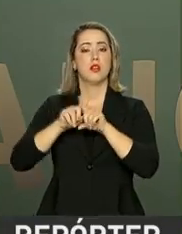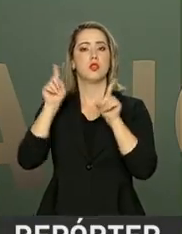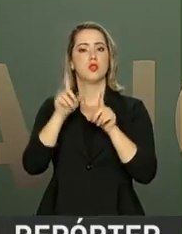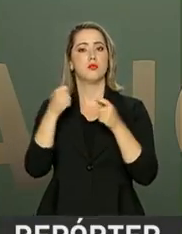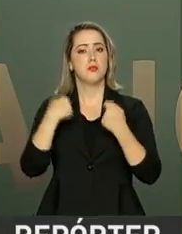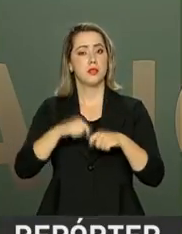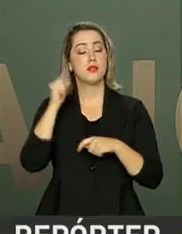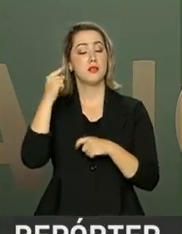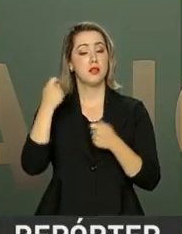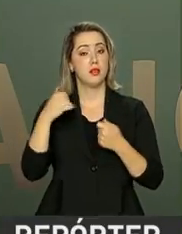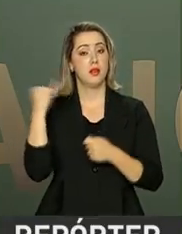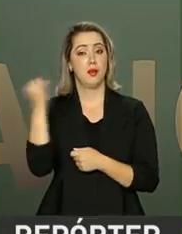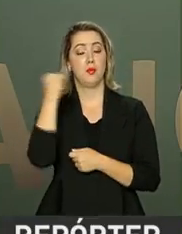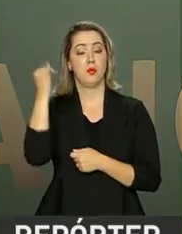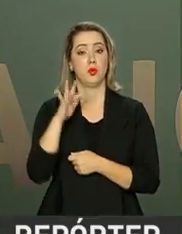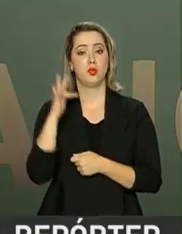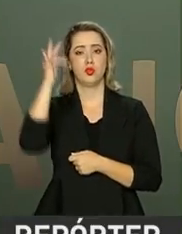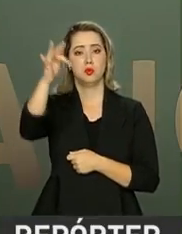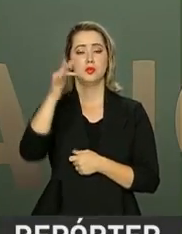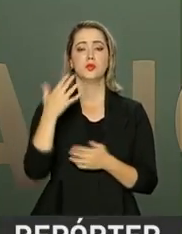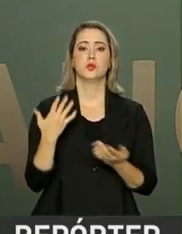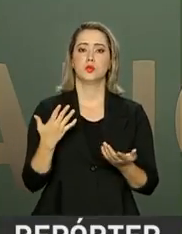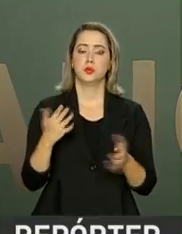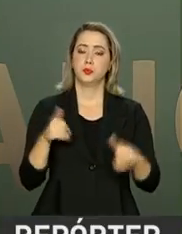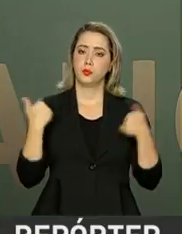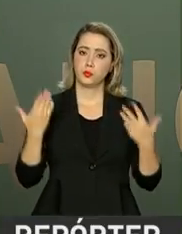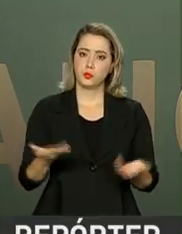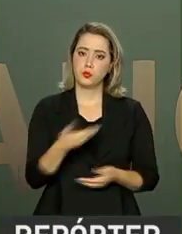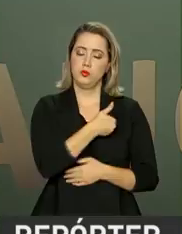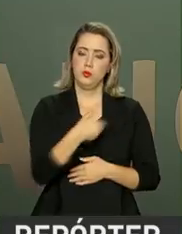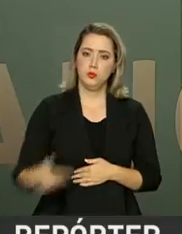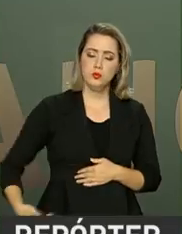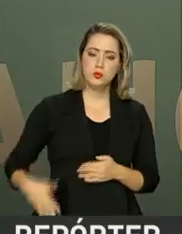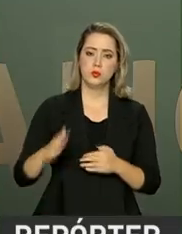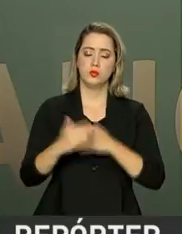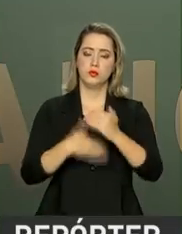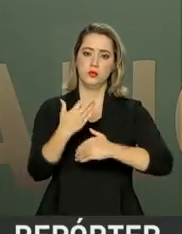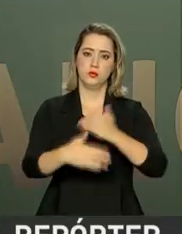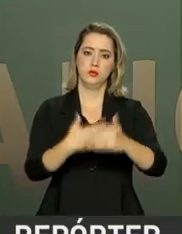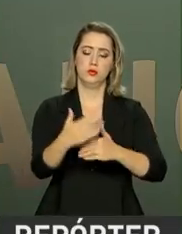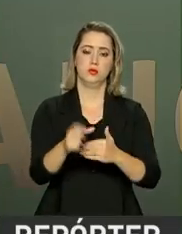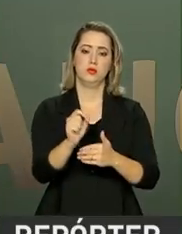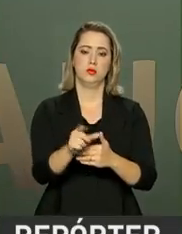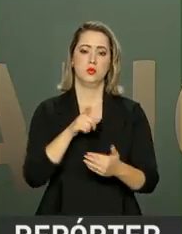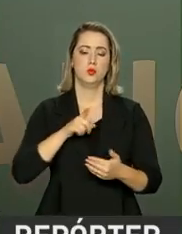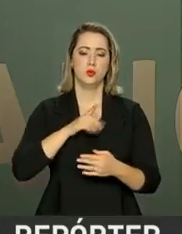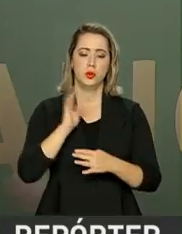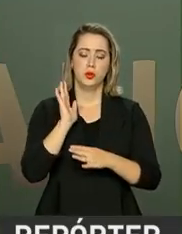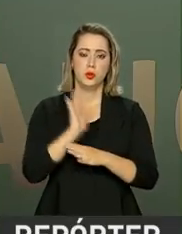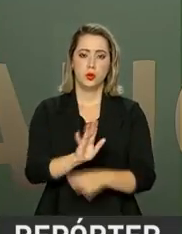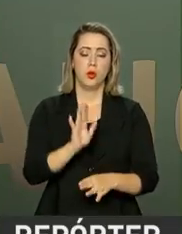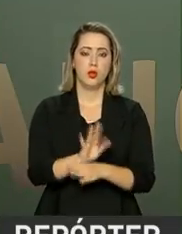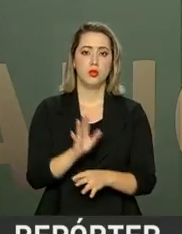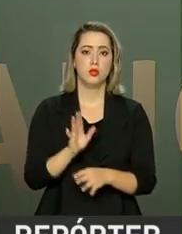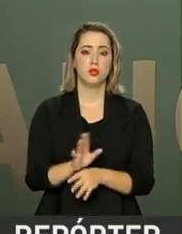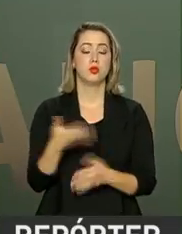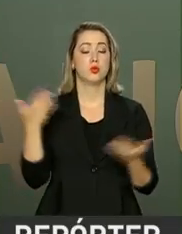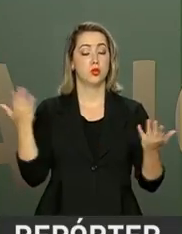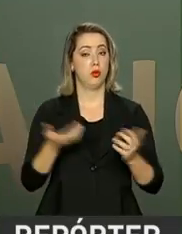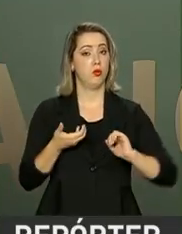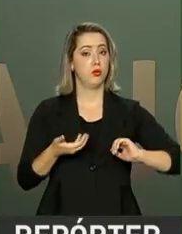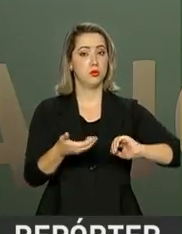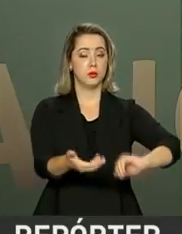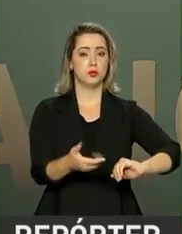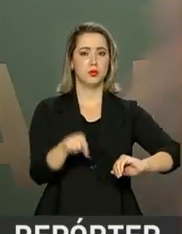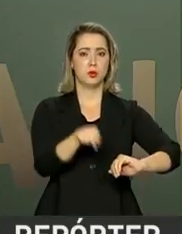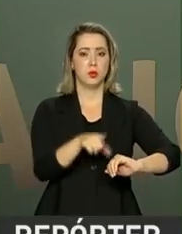dar pro futuro da nação então um governo avance tendo o apoio por ordem do congresso nacional